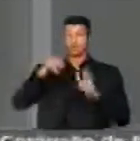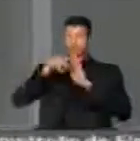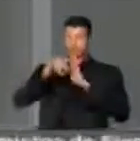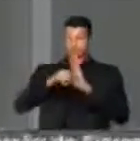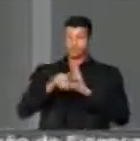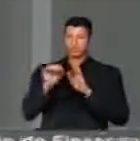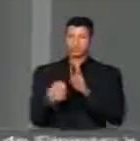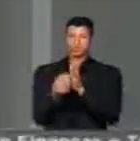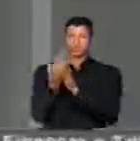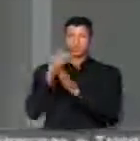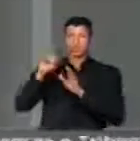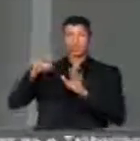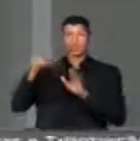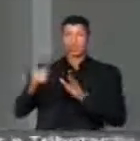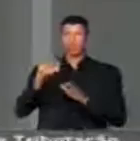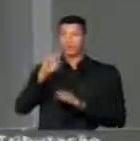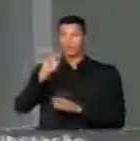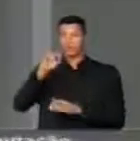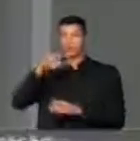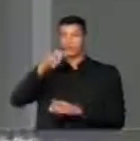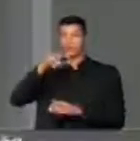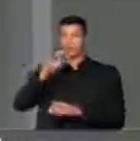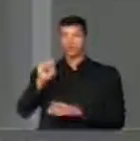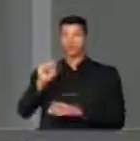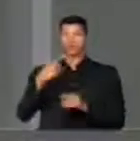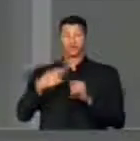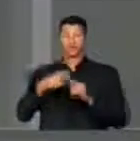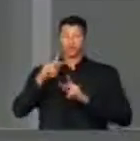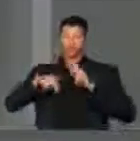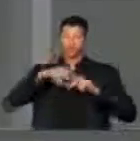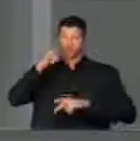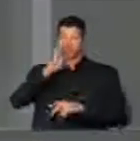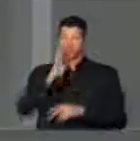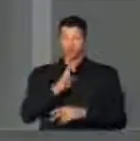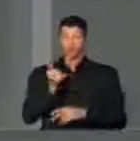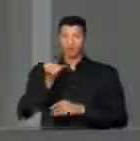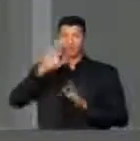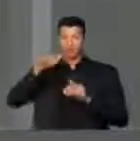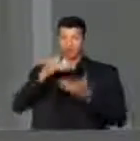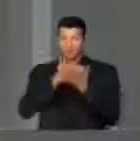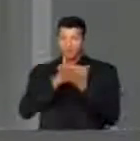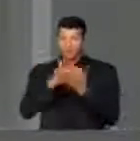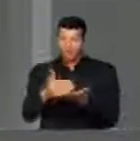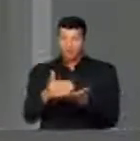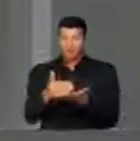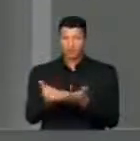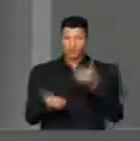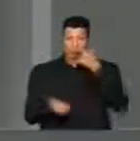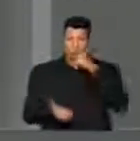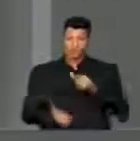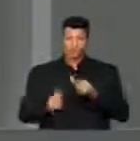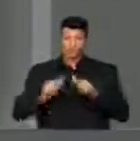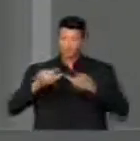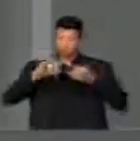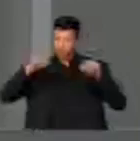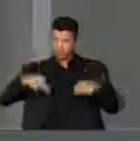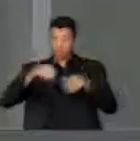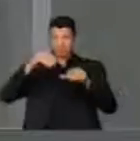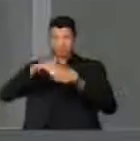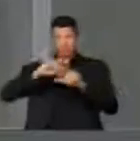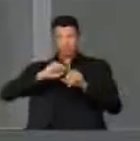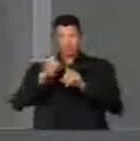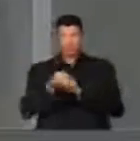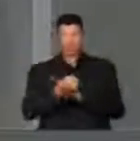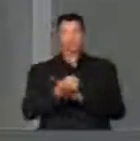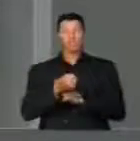o que surgiu depois dessa bonança, pois o povo brasileiro, quando começa a conquistar o seu espaço na